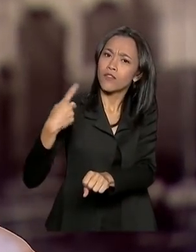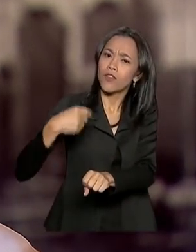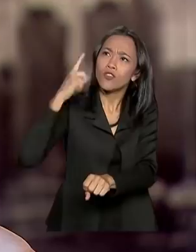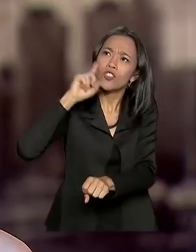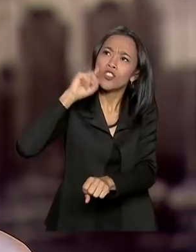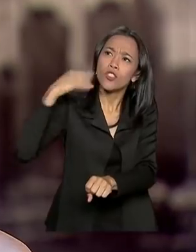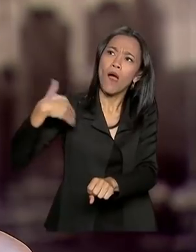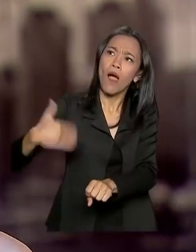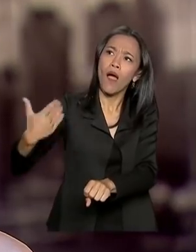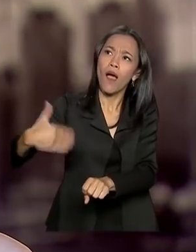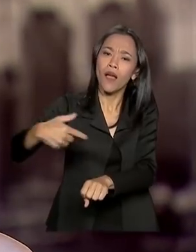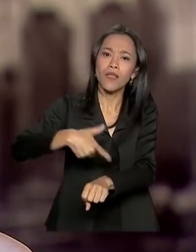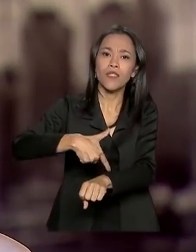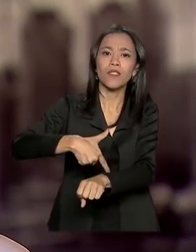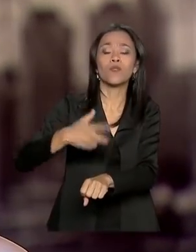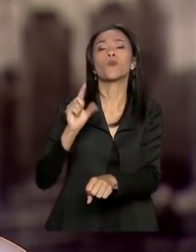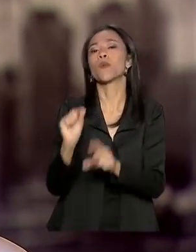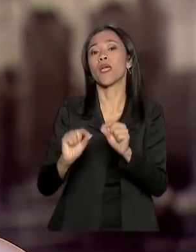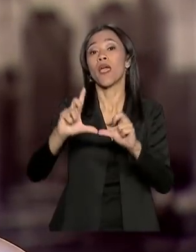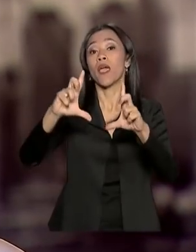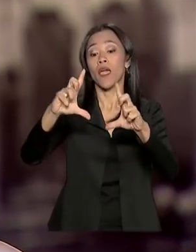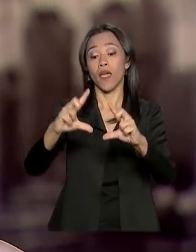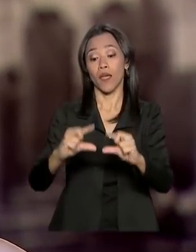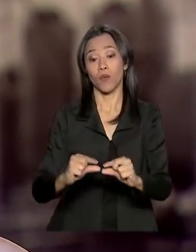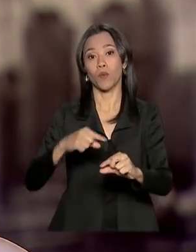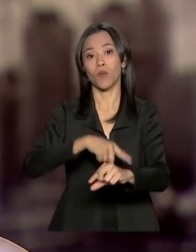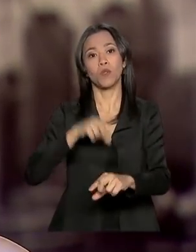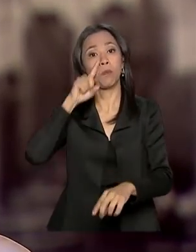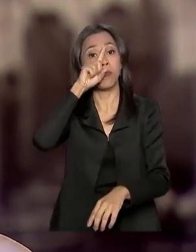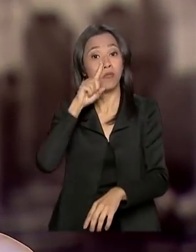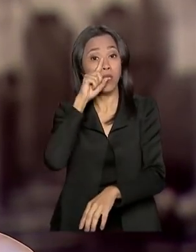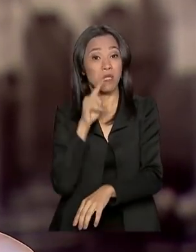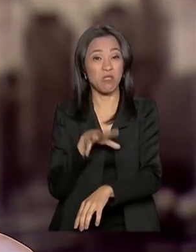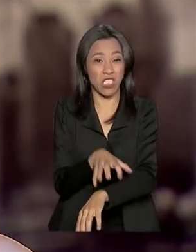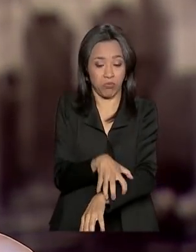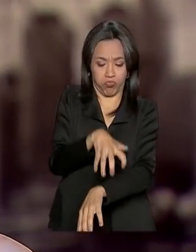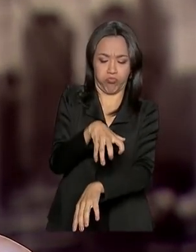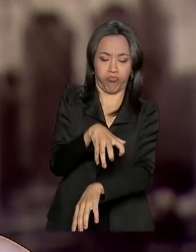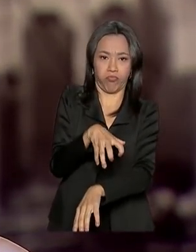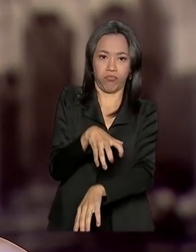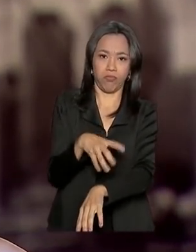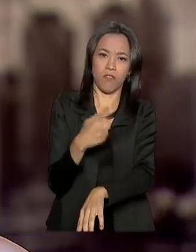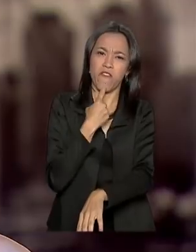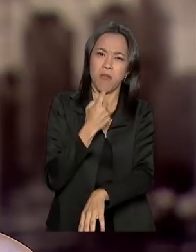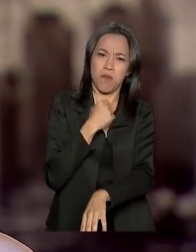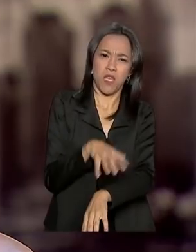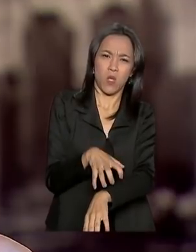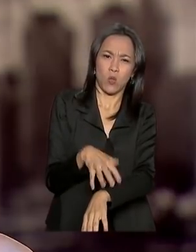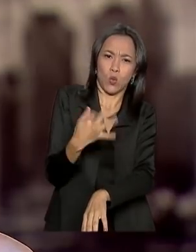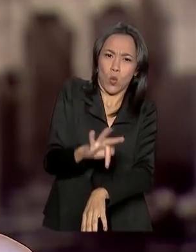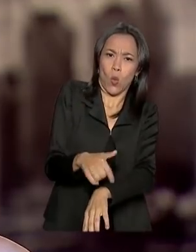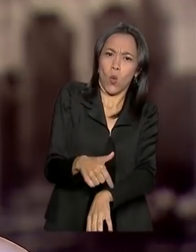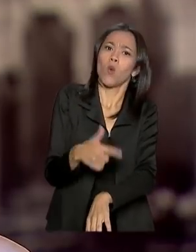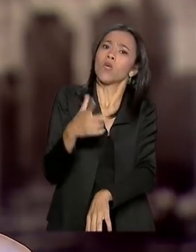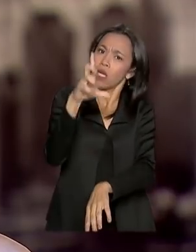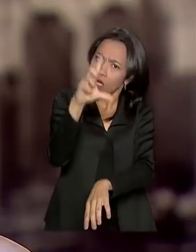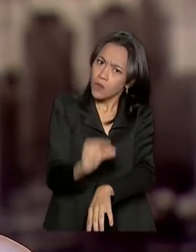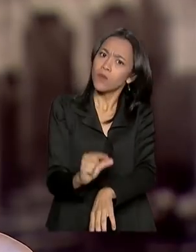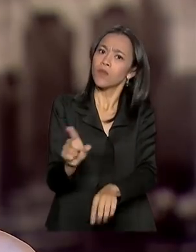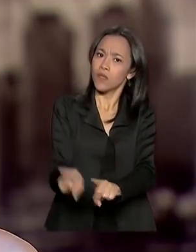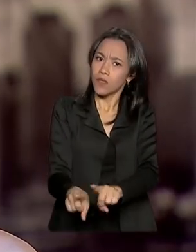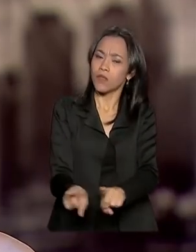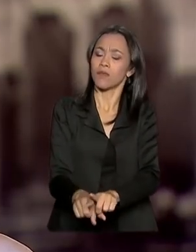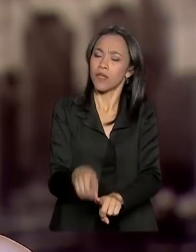Isso faz com que haja uma redução tremenda no risco de infecção, mas sobretudo uma grande redução da dor que é muito